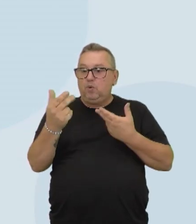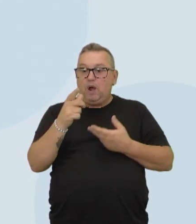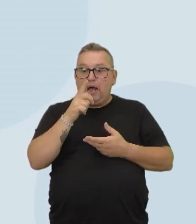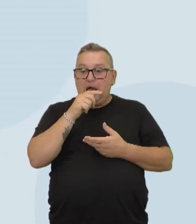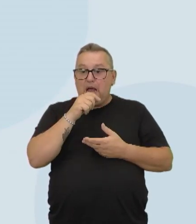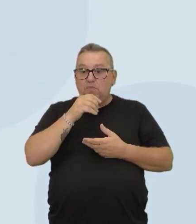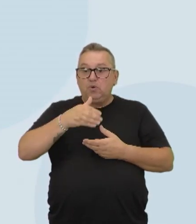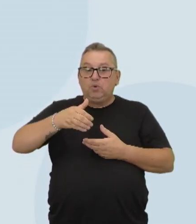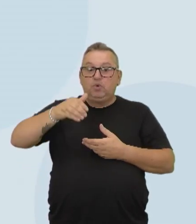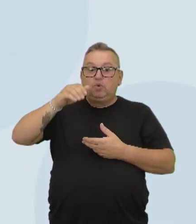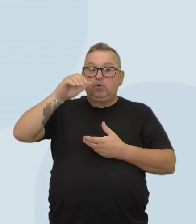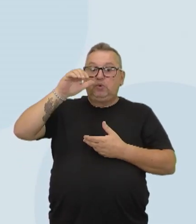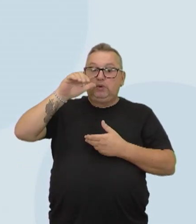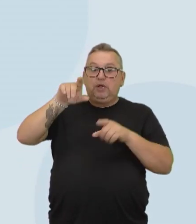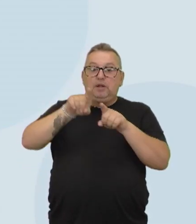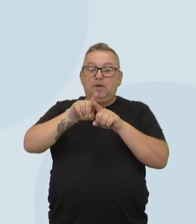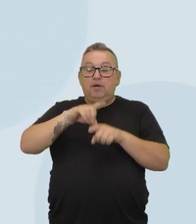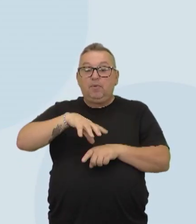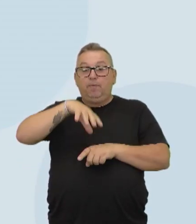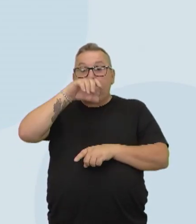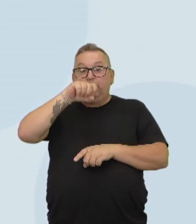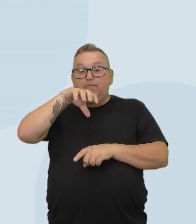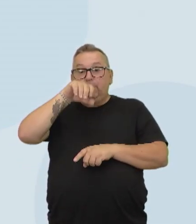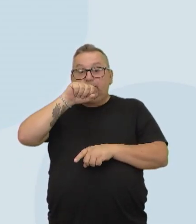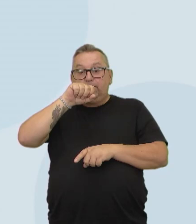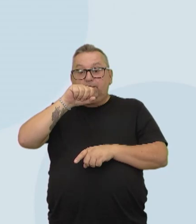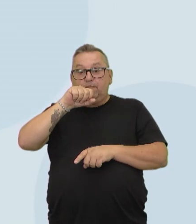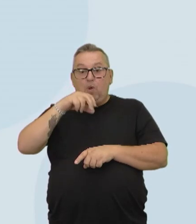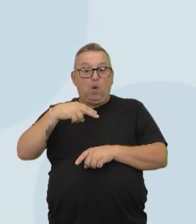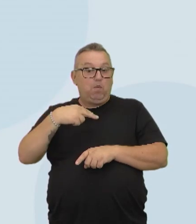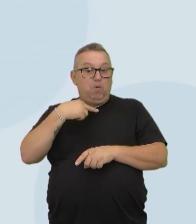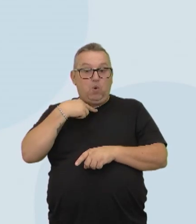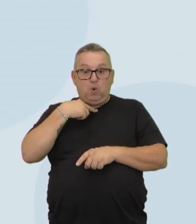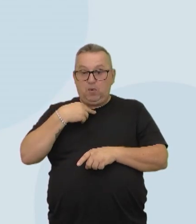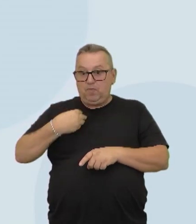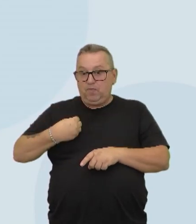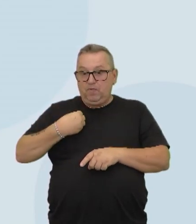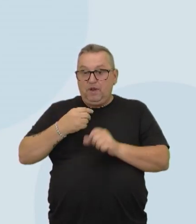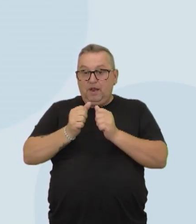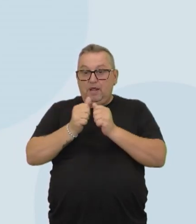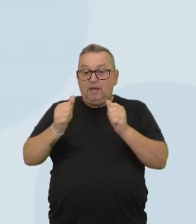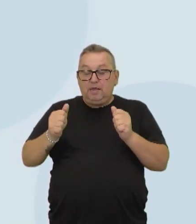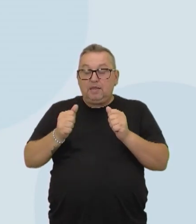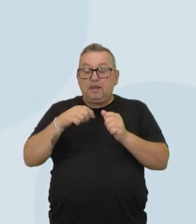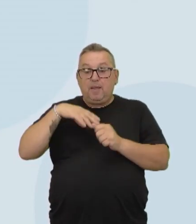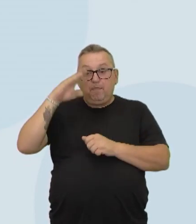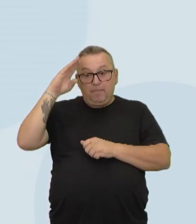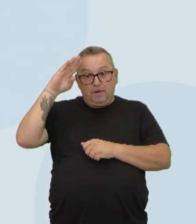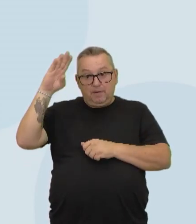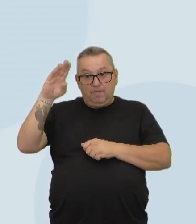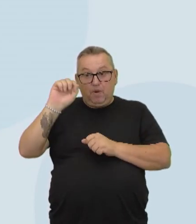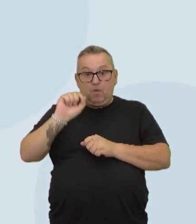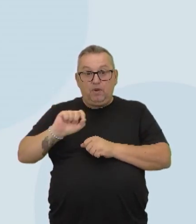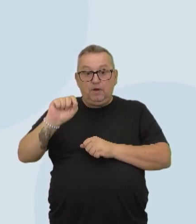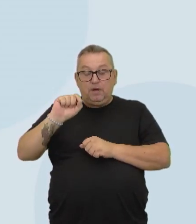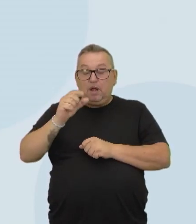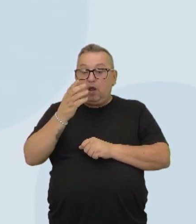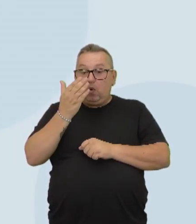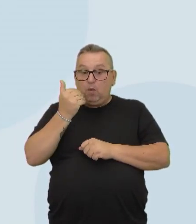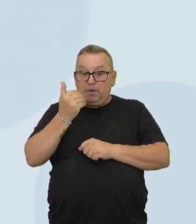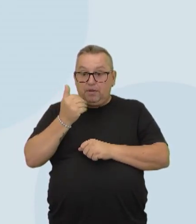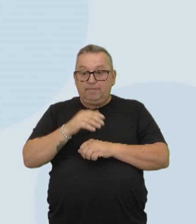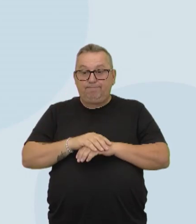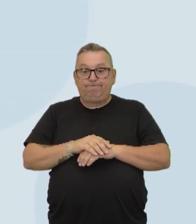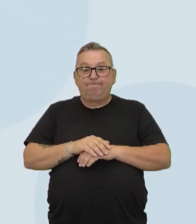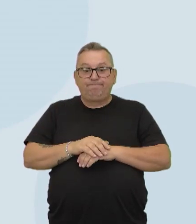a água que ele bebe e o ar que ele respira. Ele não poderia existir sem essa principal fonte de produção de alimentos, né? E